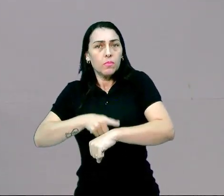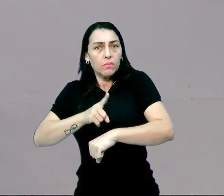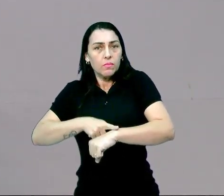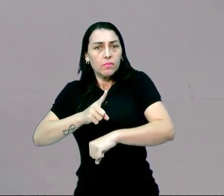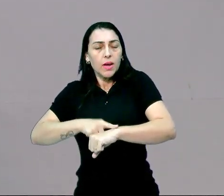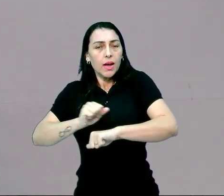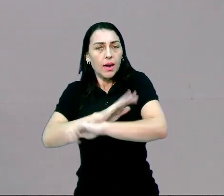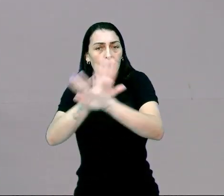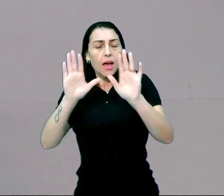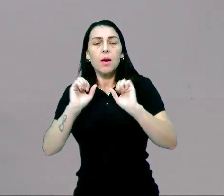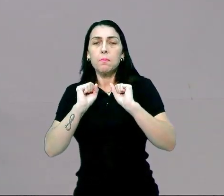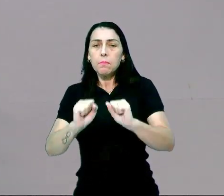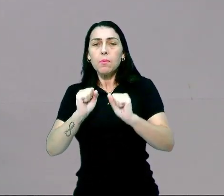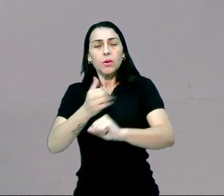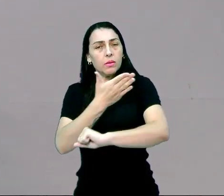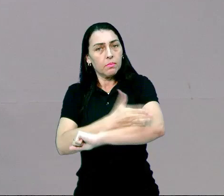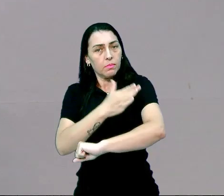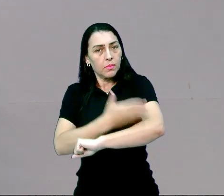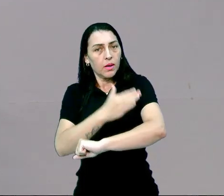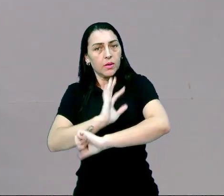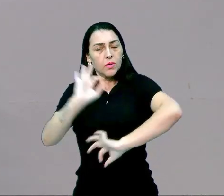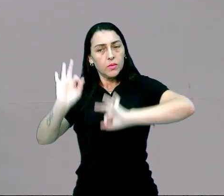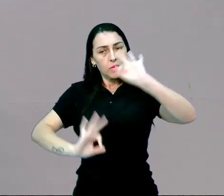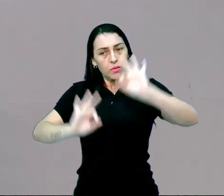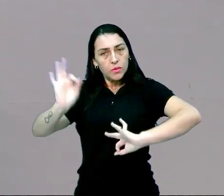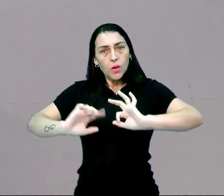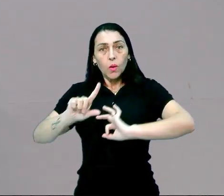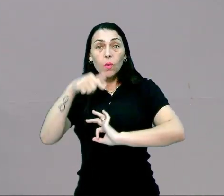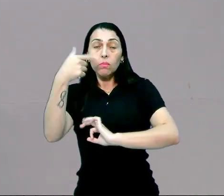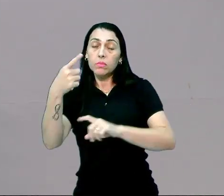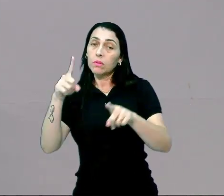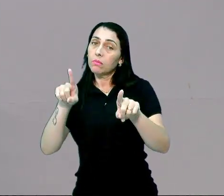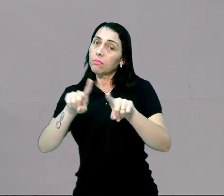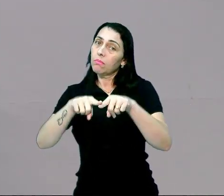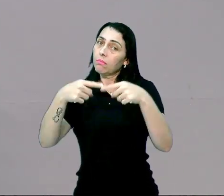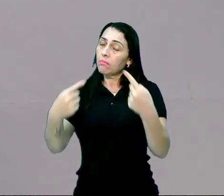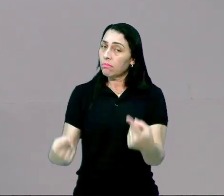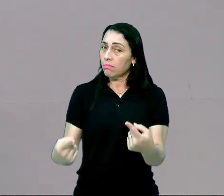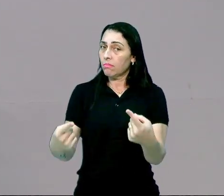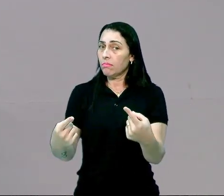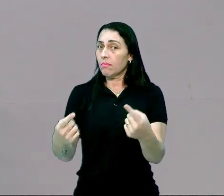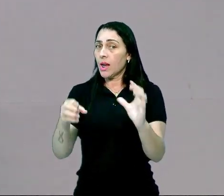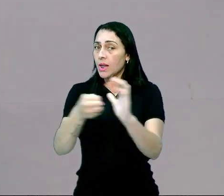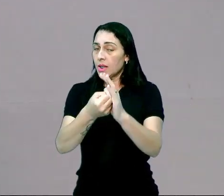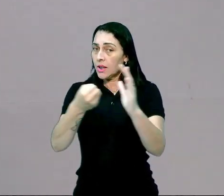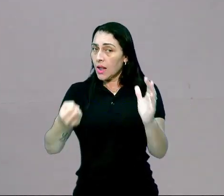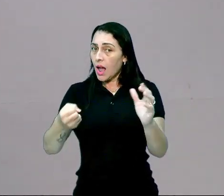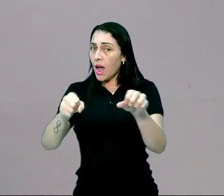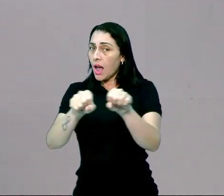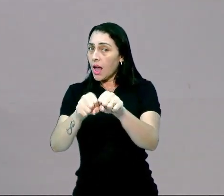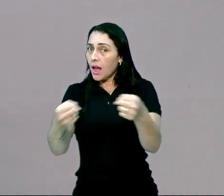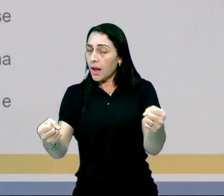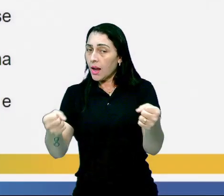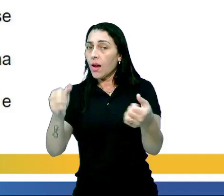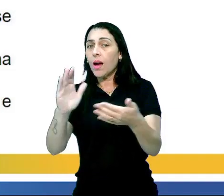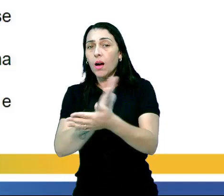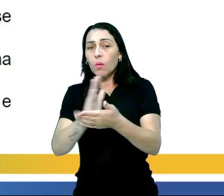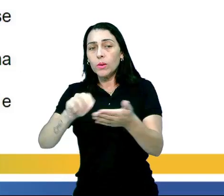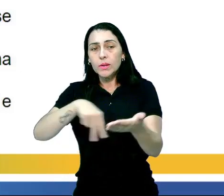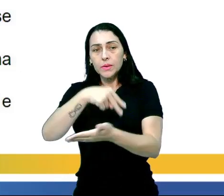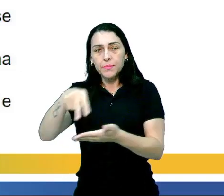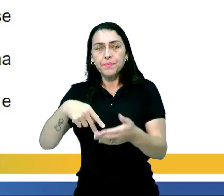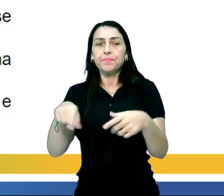claro que a gente pode pegar aquela prática, construir outras e outras, mas não descaracterizar e romper com determinado tipo de